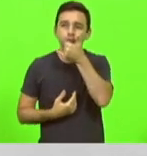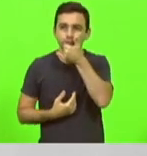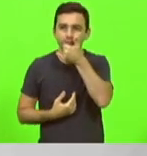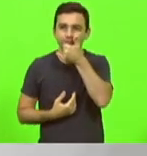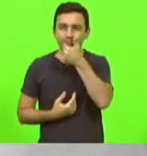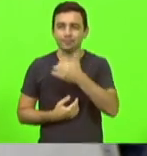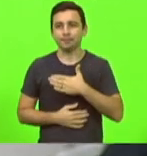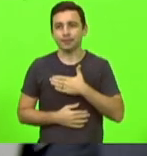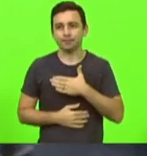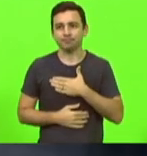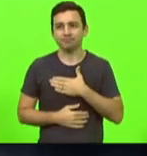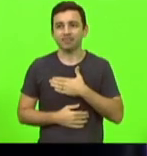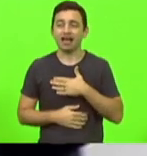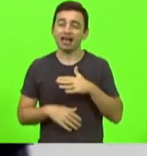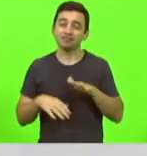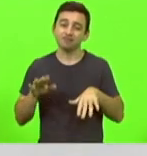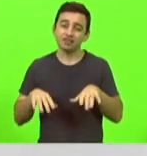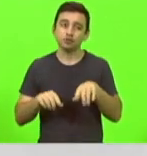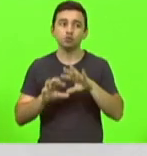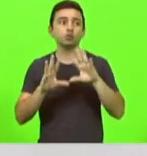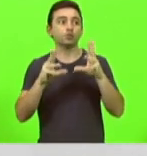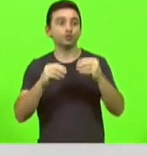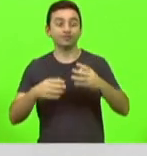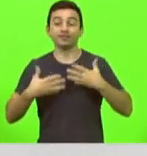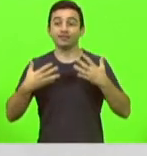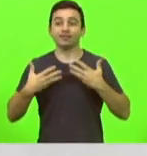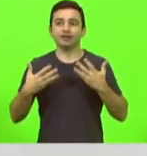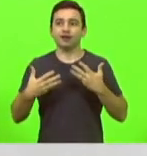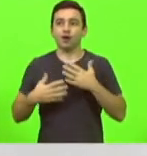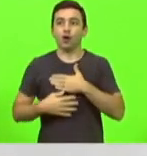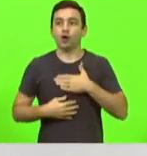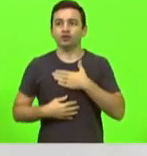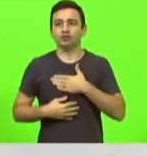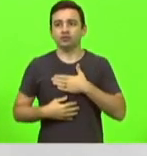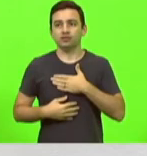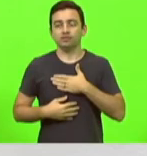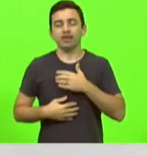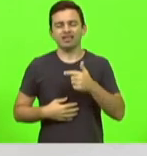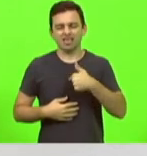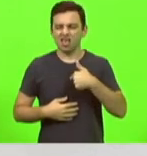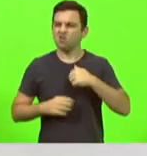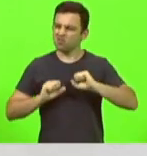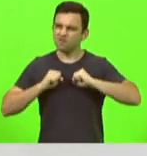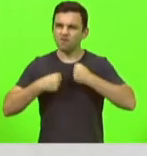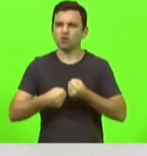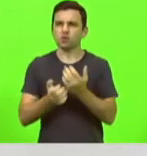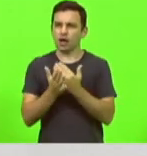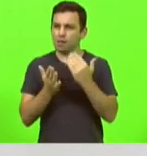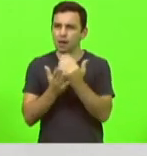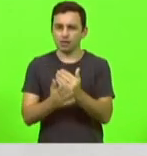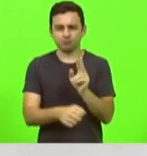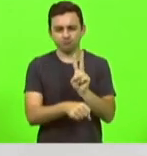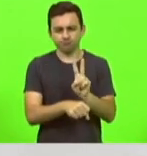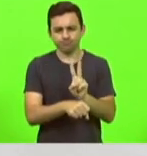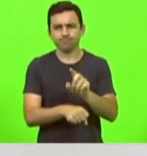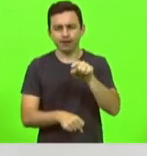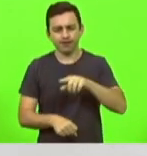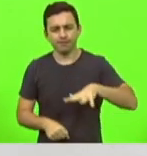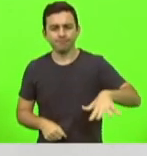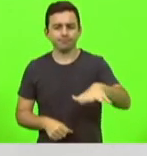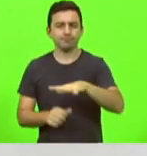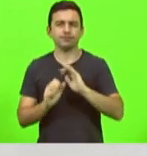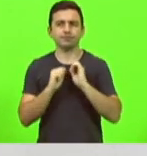acaso não com tentei a todos mas fiz o máximo de mim me dediquei Cuidar dessa casa como